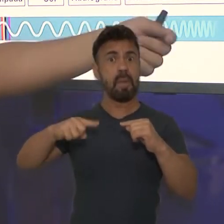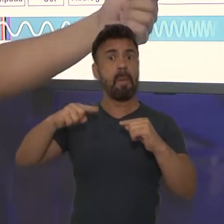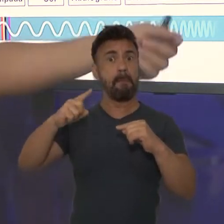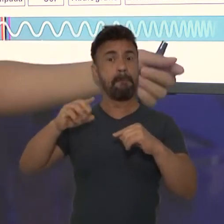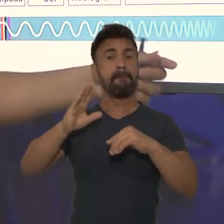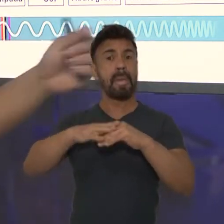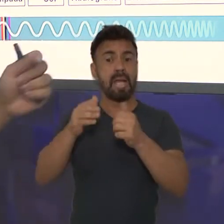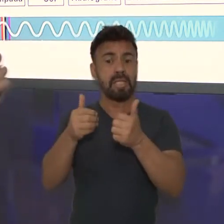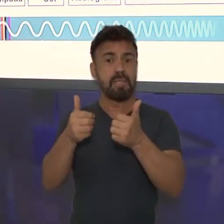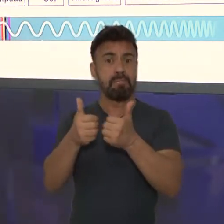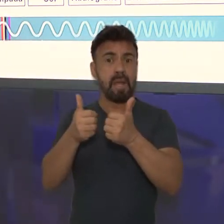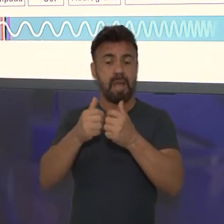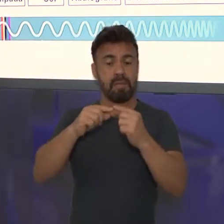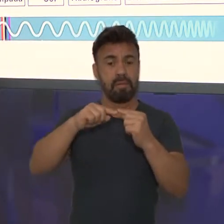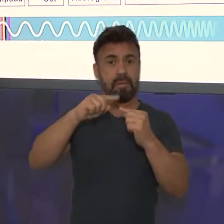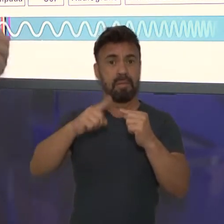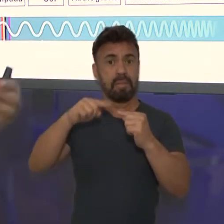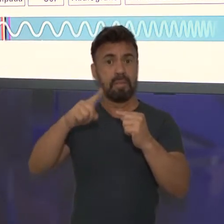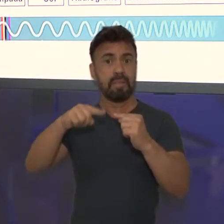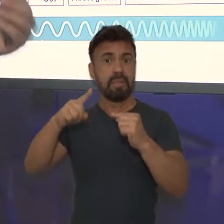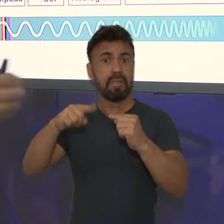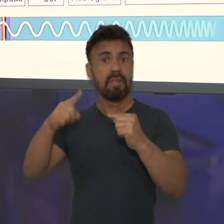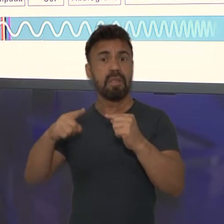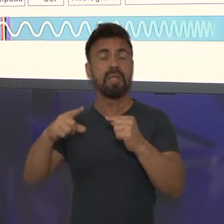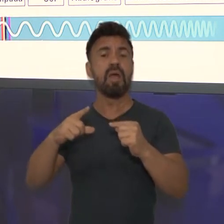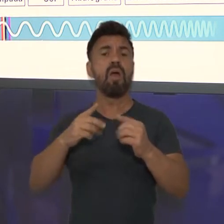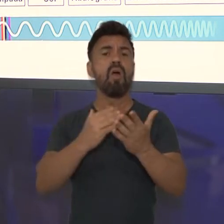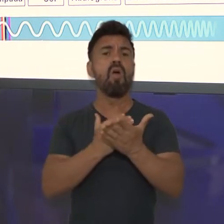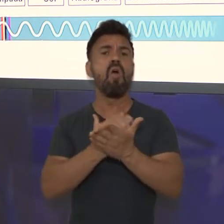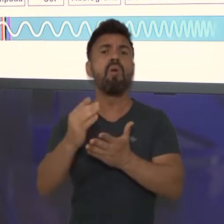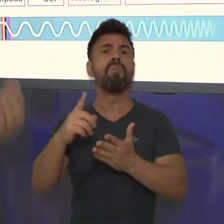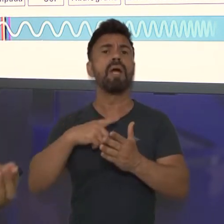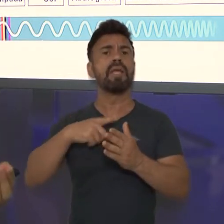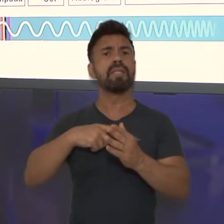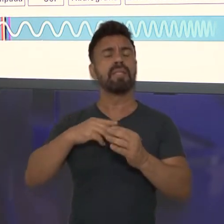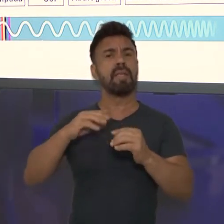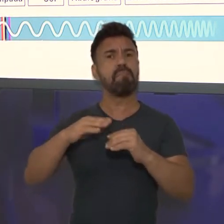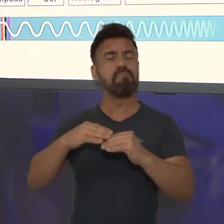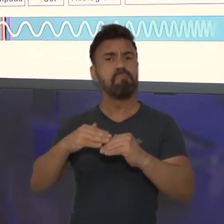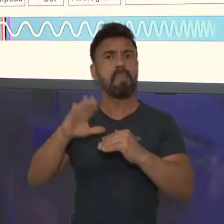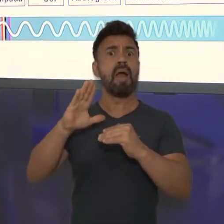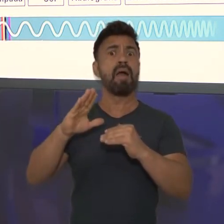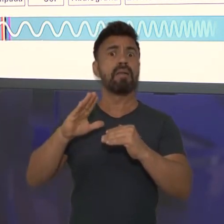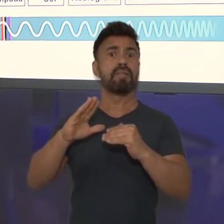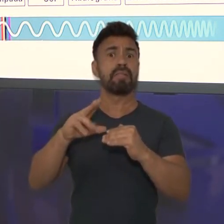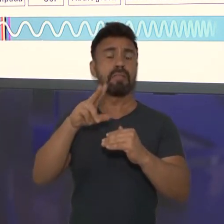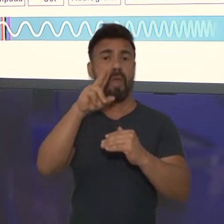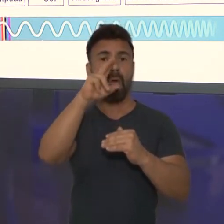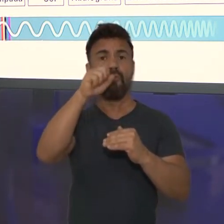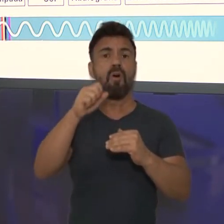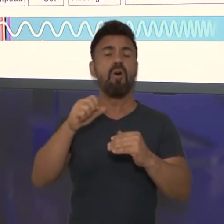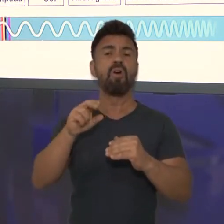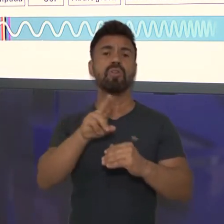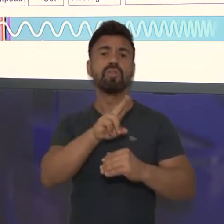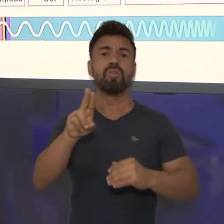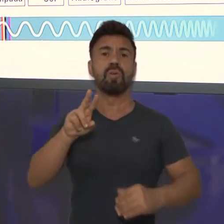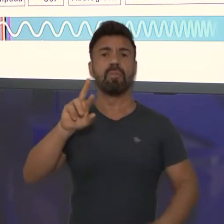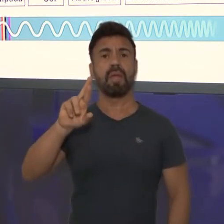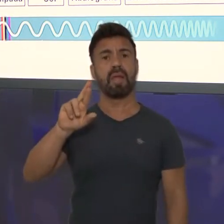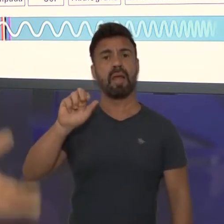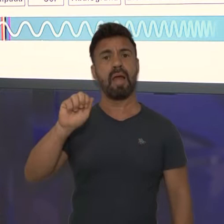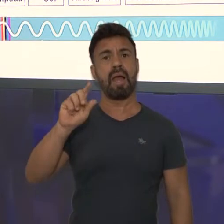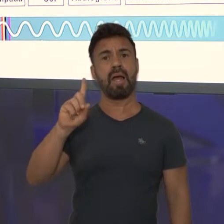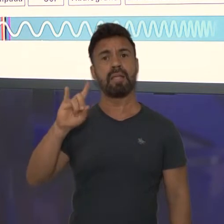mais juntas, né? Quando elas começam a ter a frequência maior, elas começam a ser chamadas também de